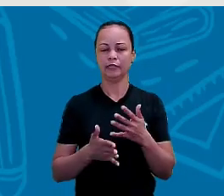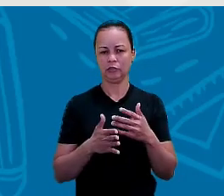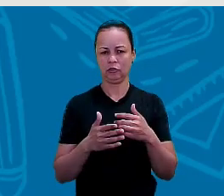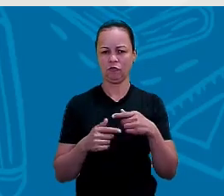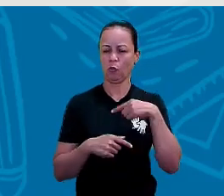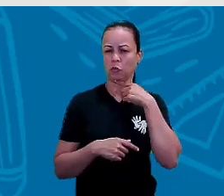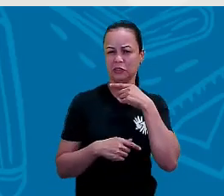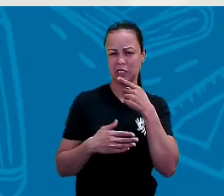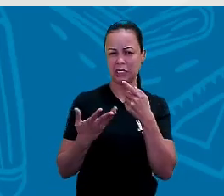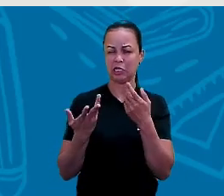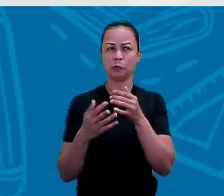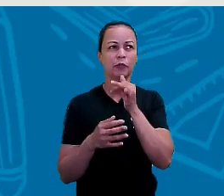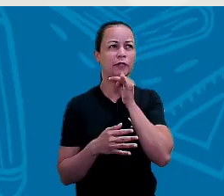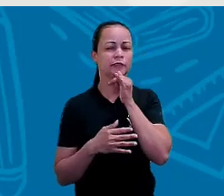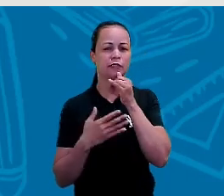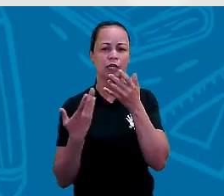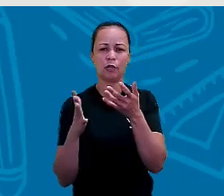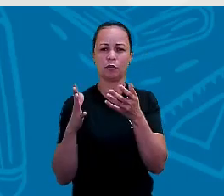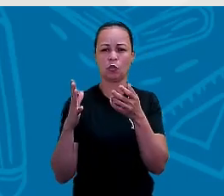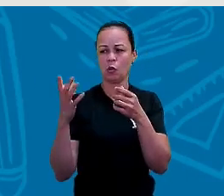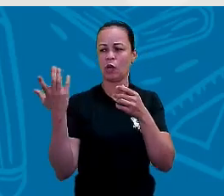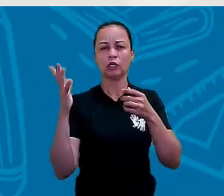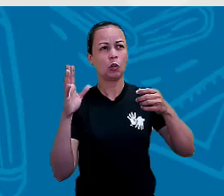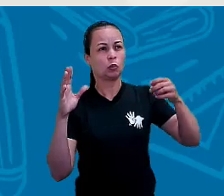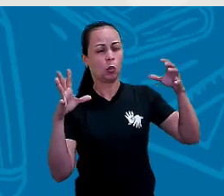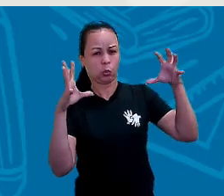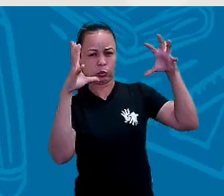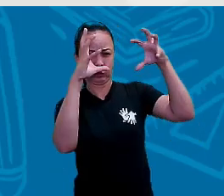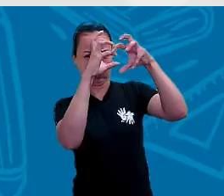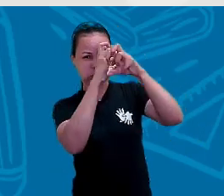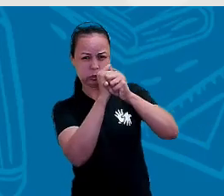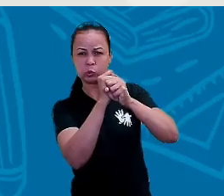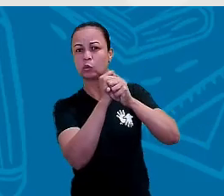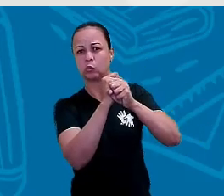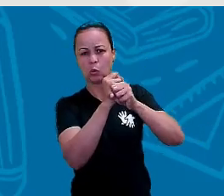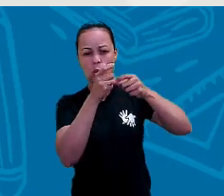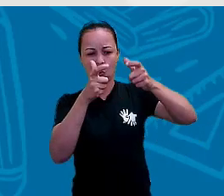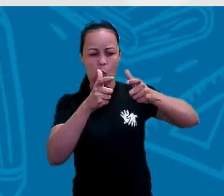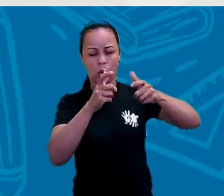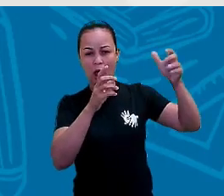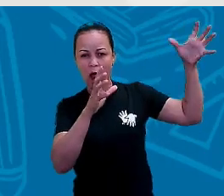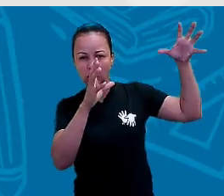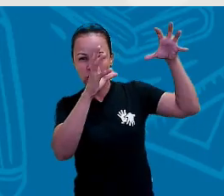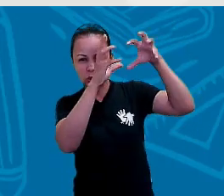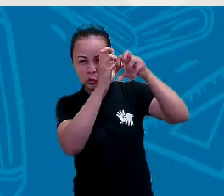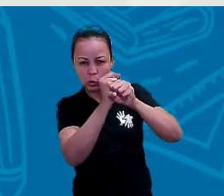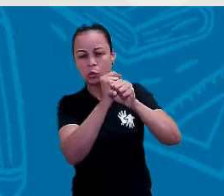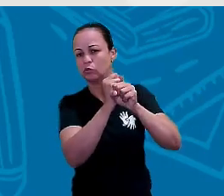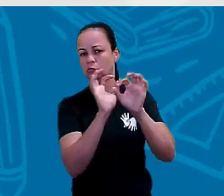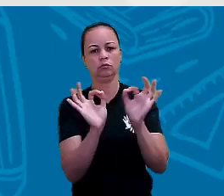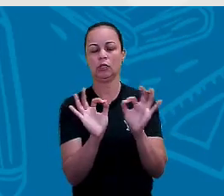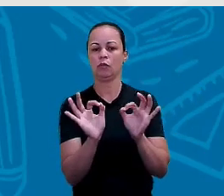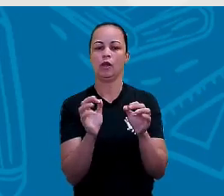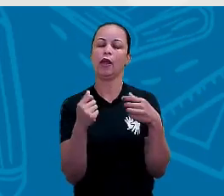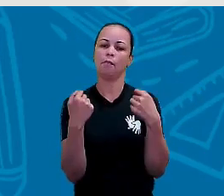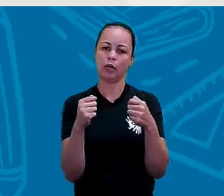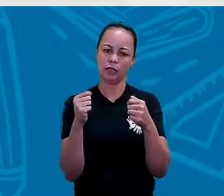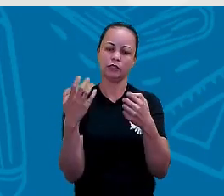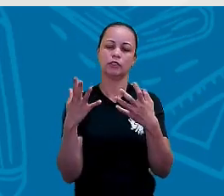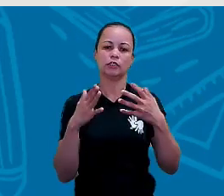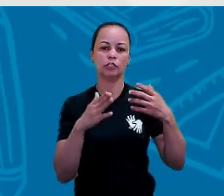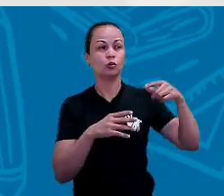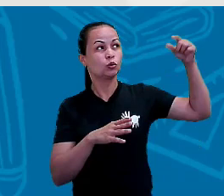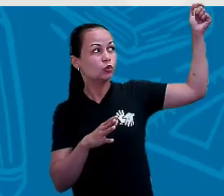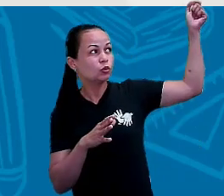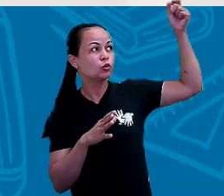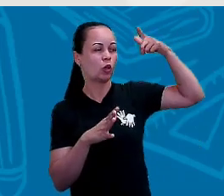desenvolver num ambiente, por exemplo, 100% escuro. Elas dependem desse raio solar para conseguir se desenvolver, tá